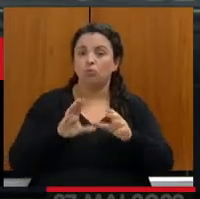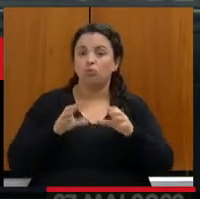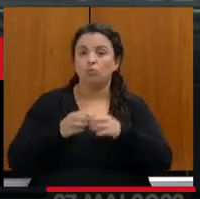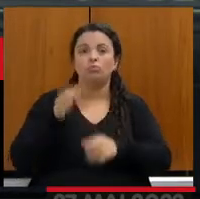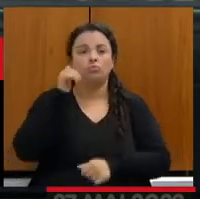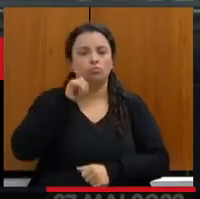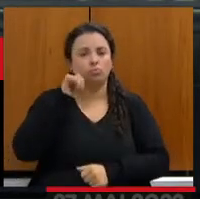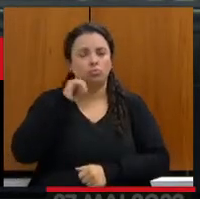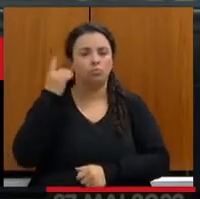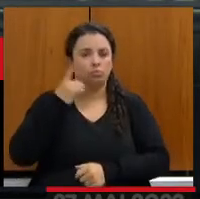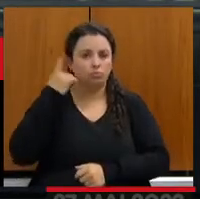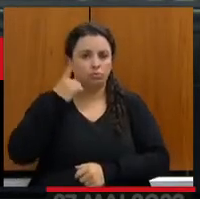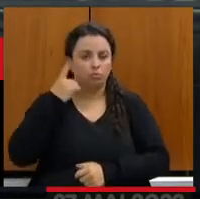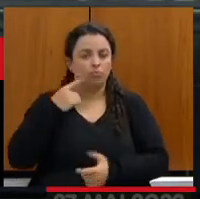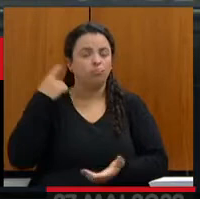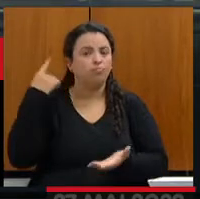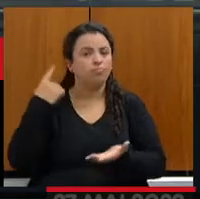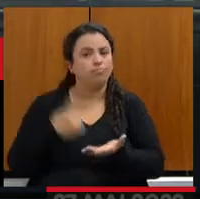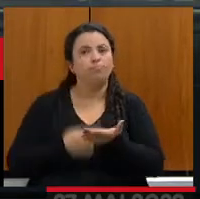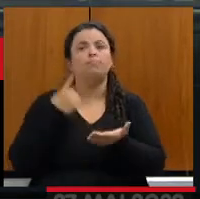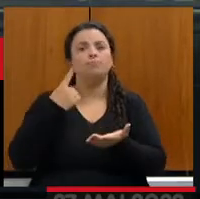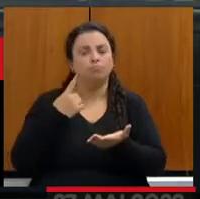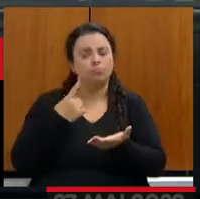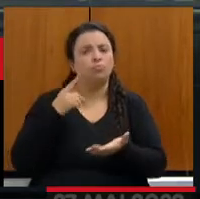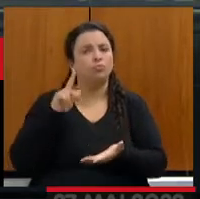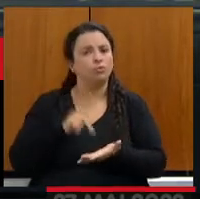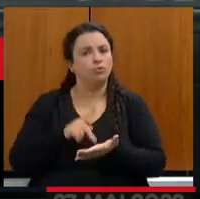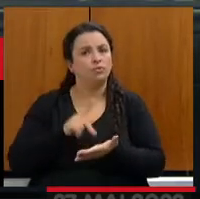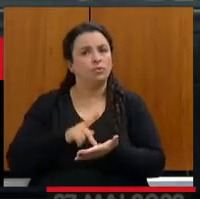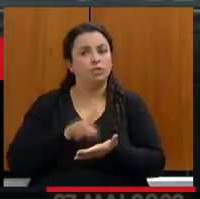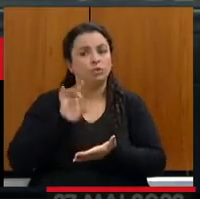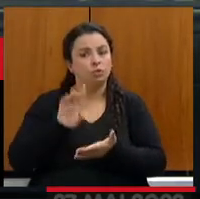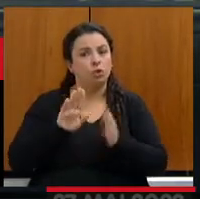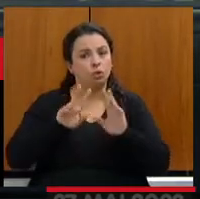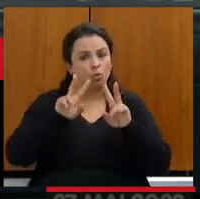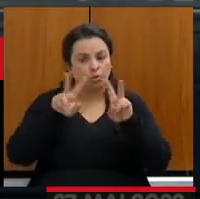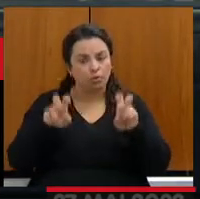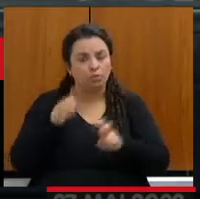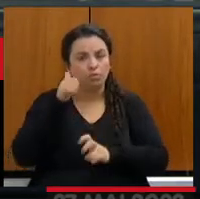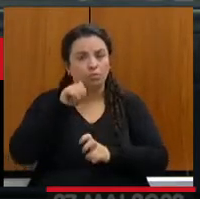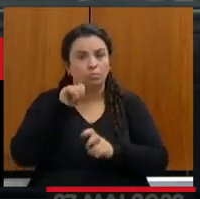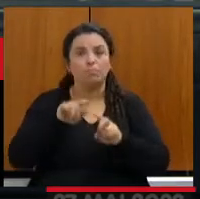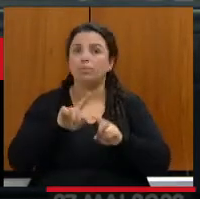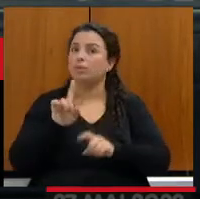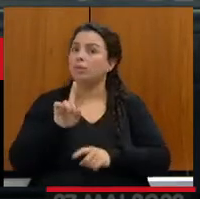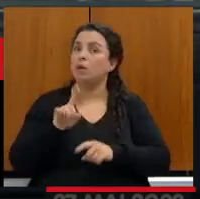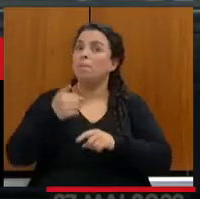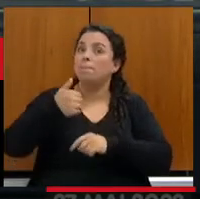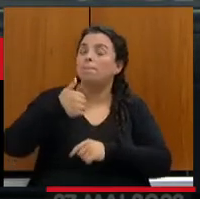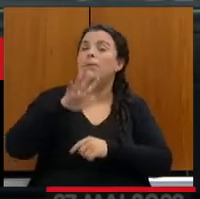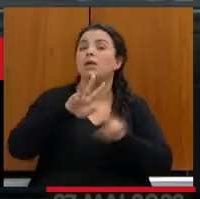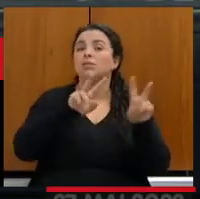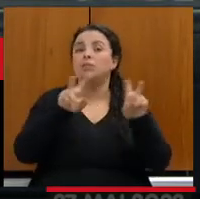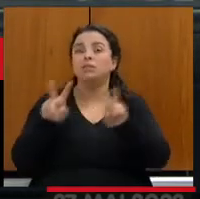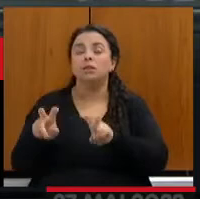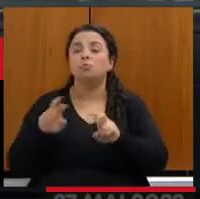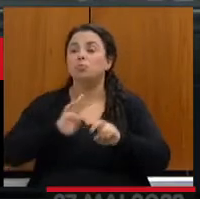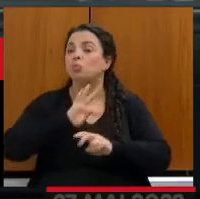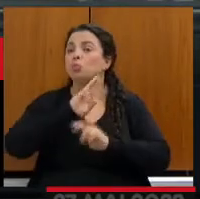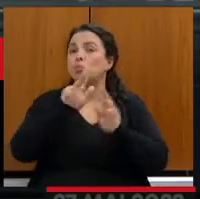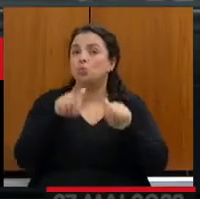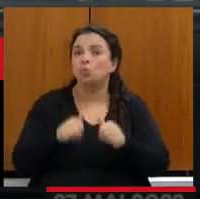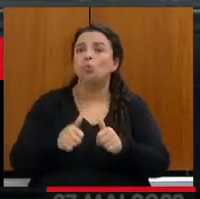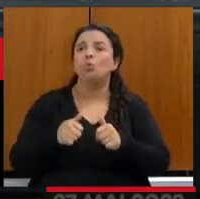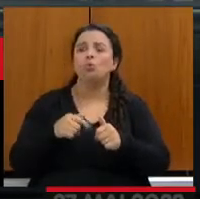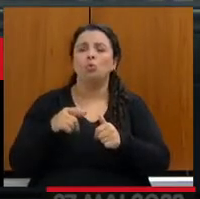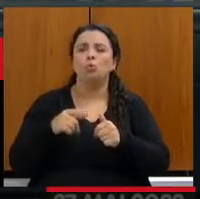deputados verdadeiramente comprometidas não só com essas faltas Mas com toda a matéria tratada nesta casa